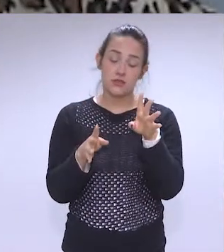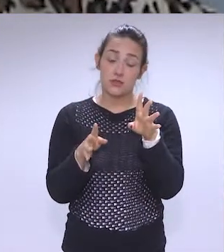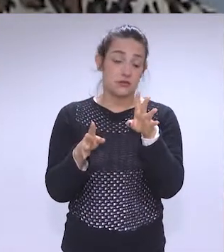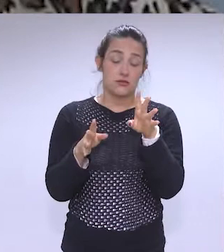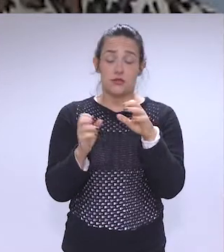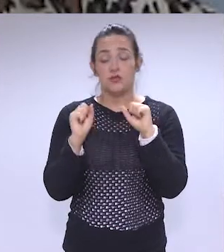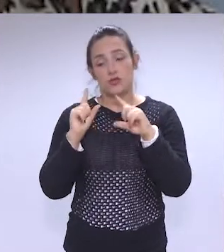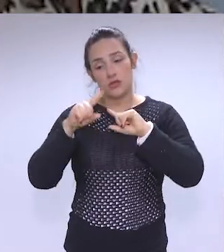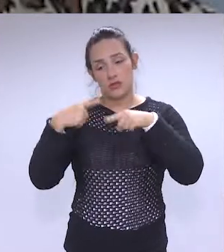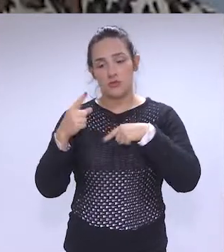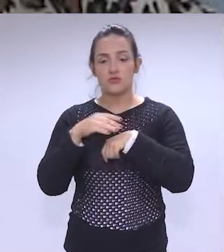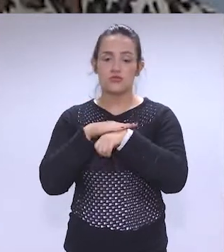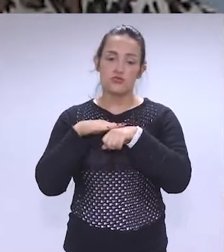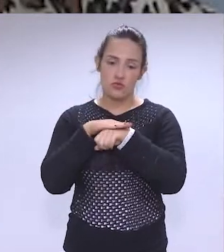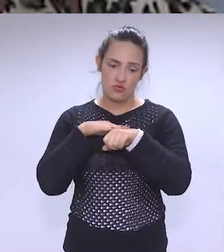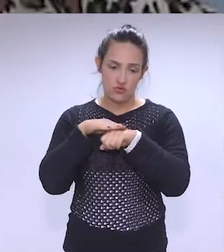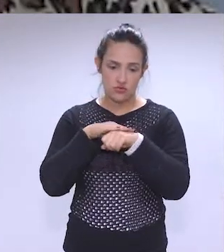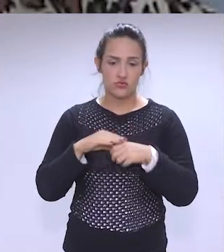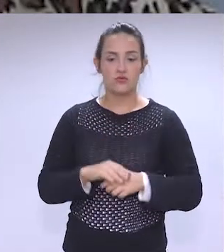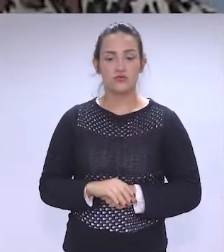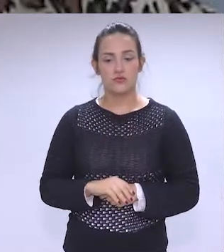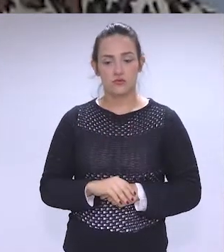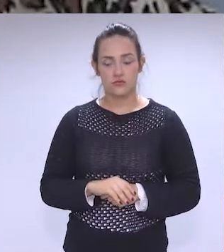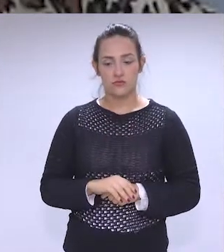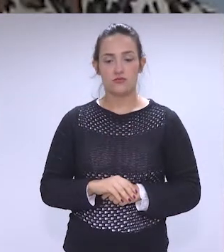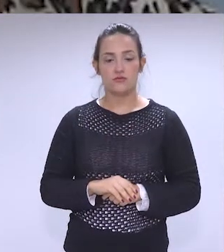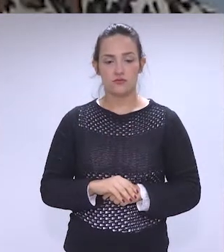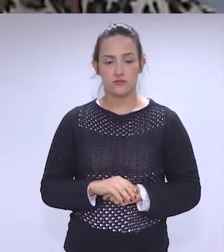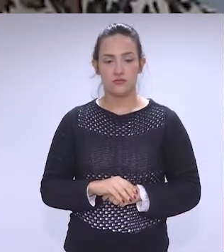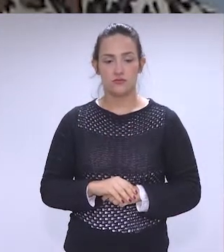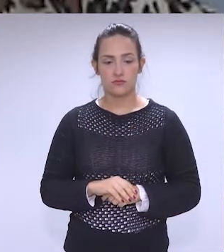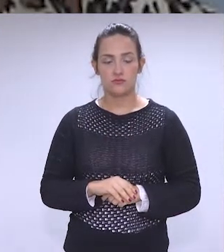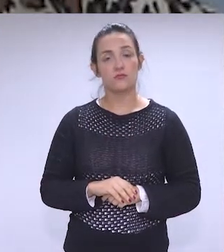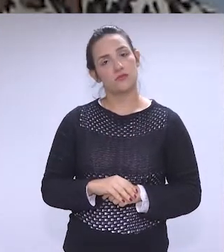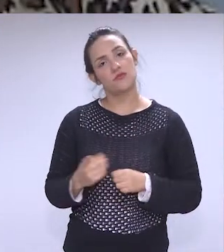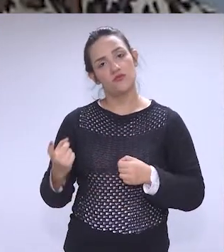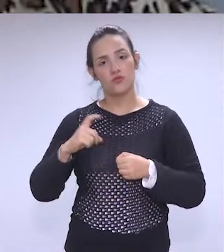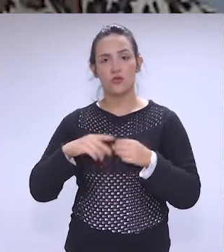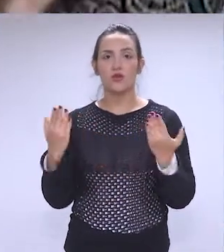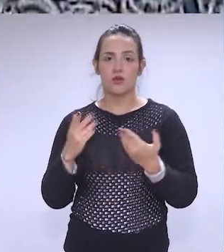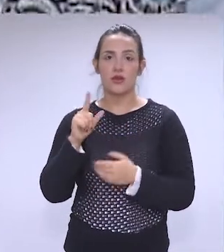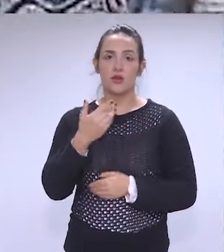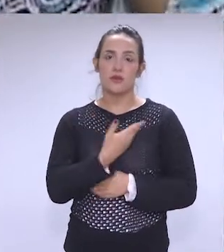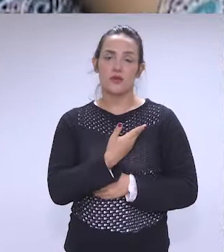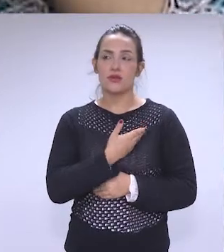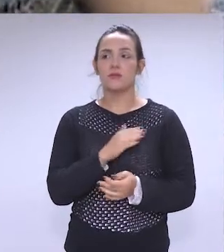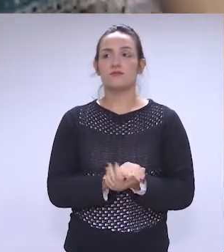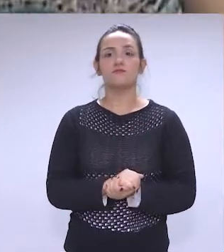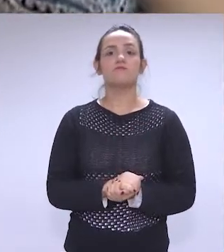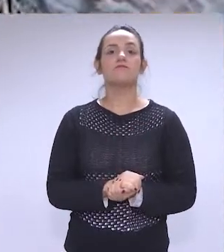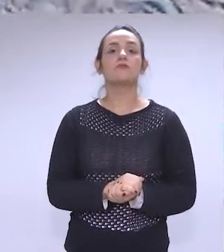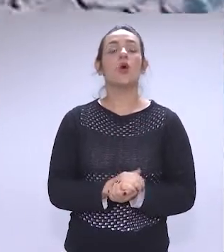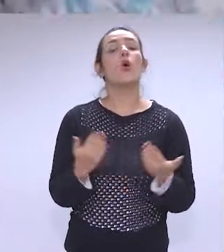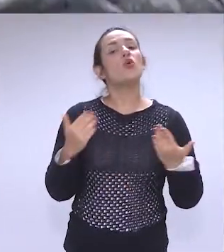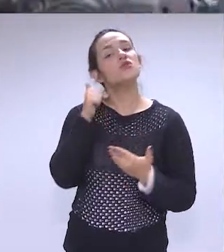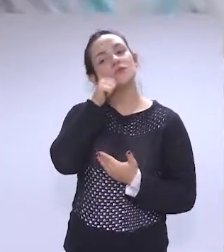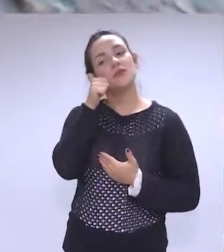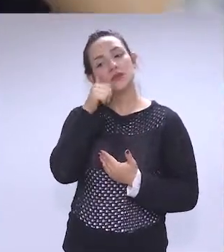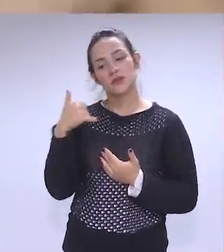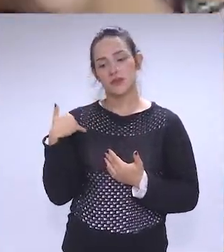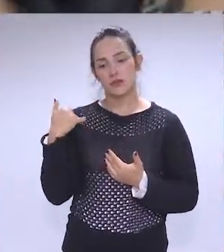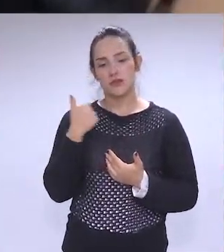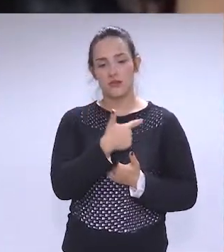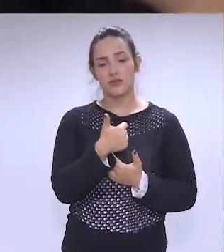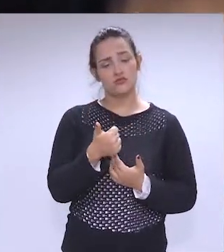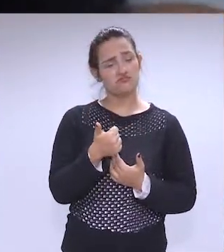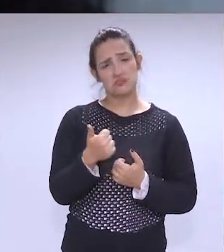gente conversou mais e estamos amigos. Aos 21 anos, a moça